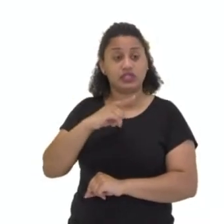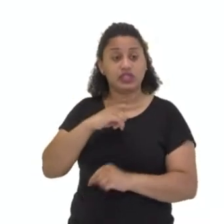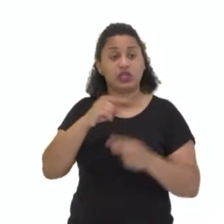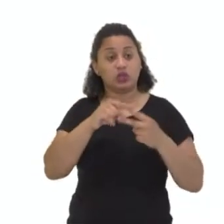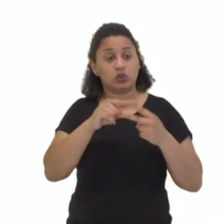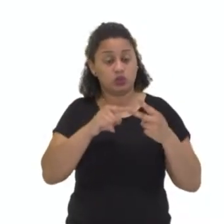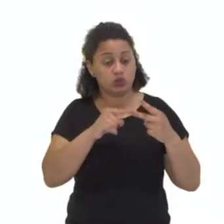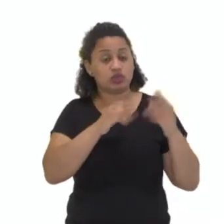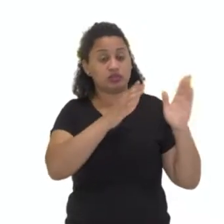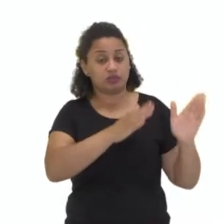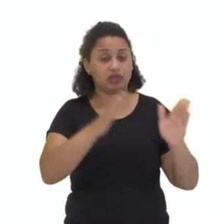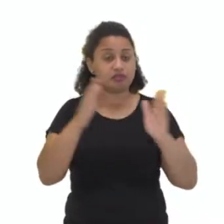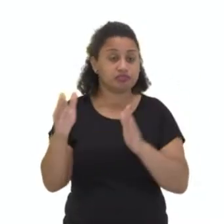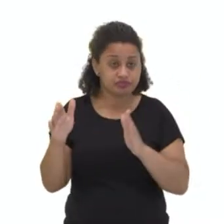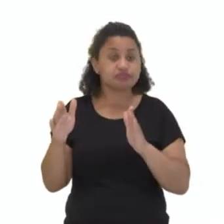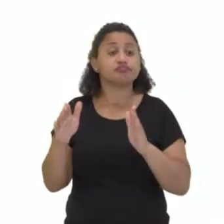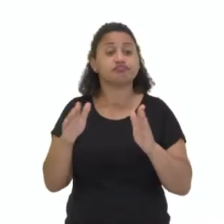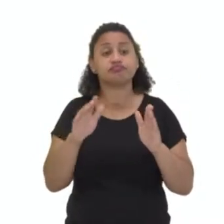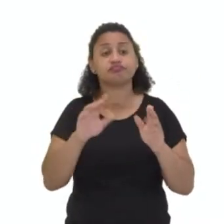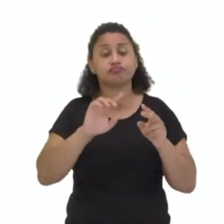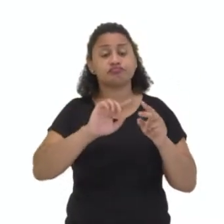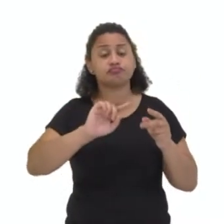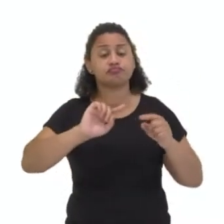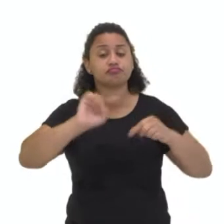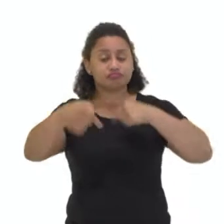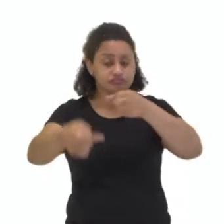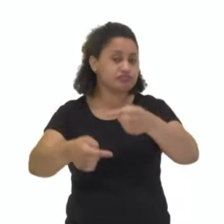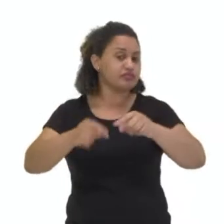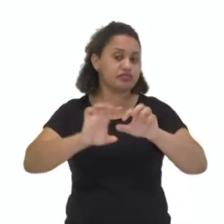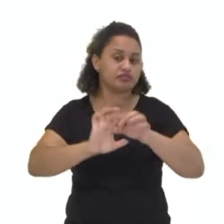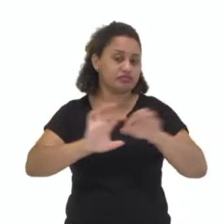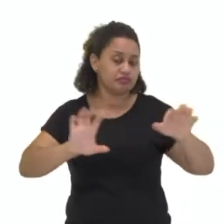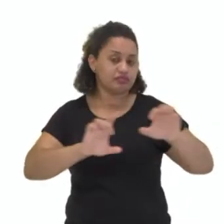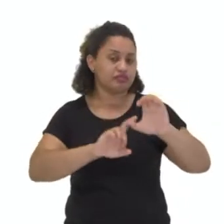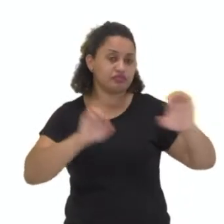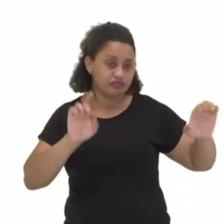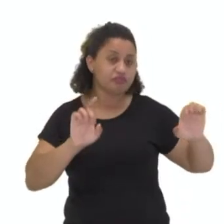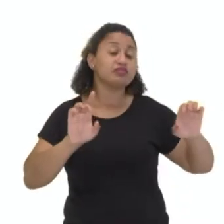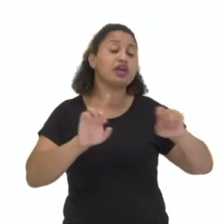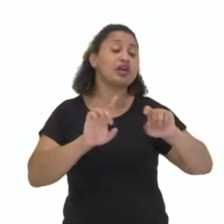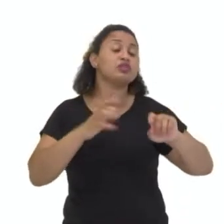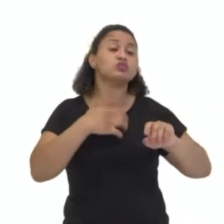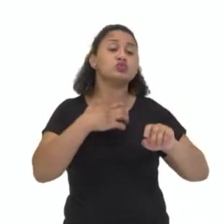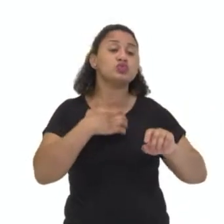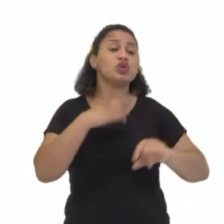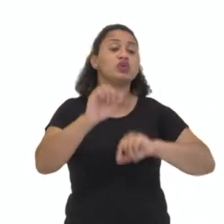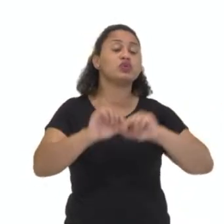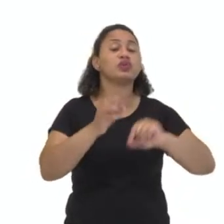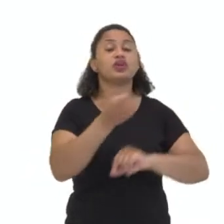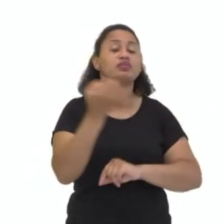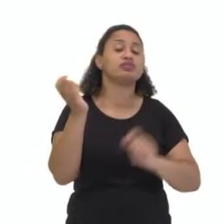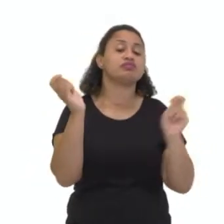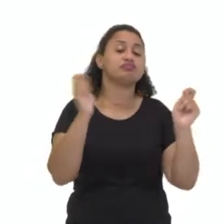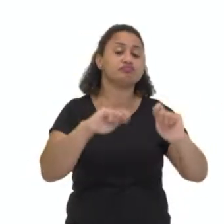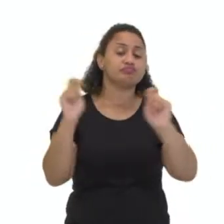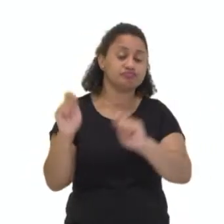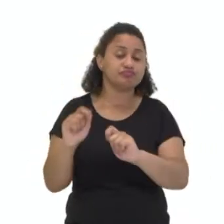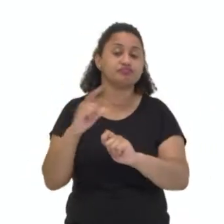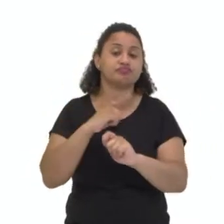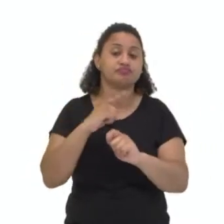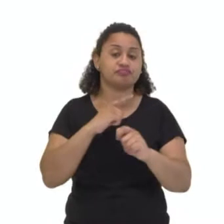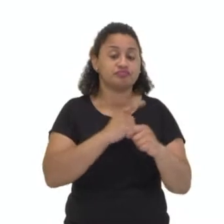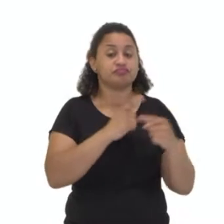2 etapas sucessivas e independentes, de tal maneira que o número de possibilidades na